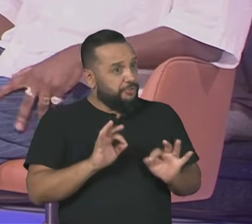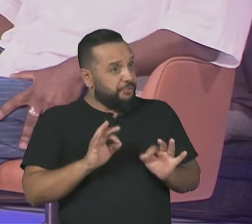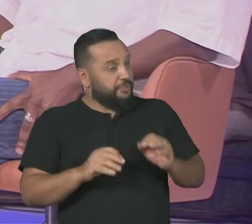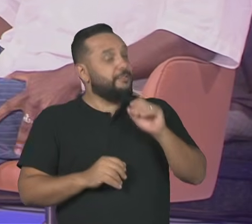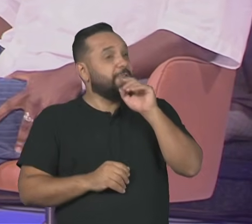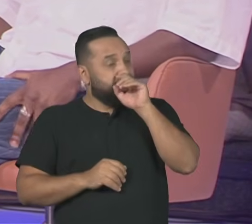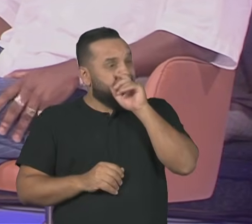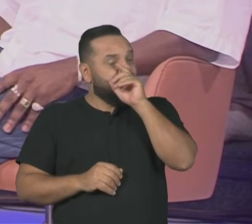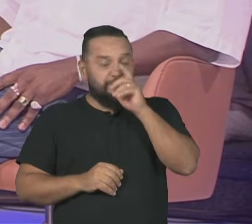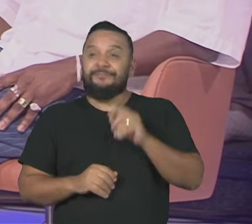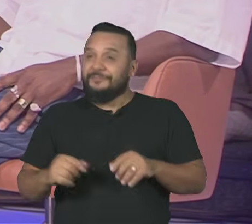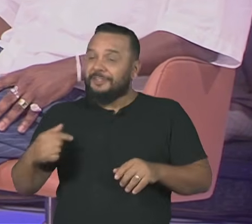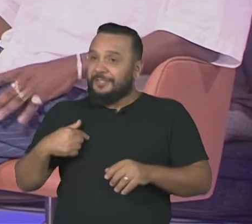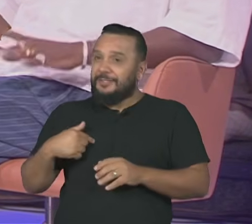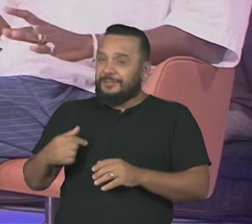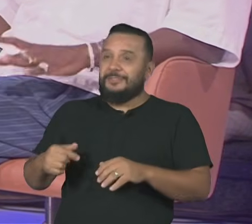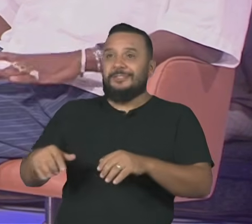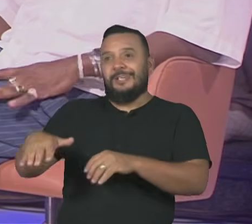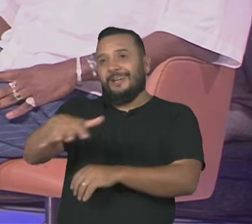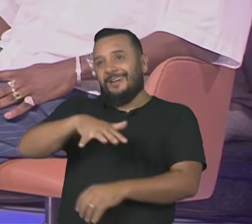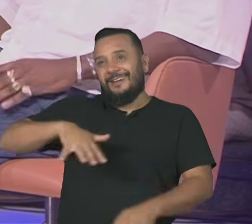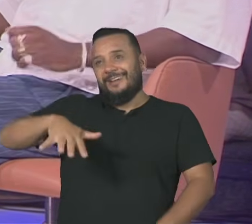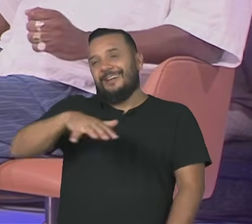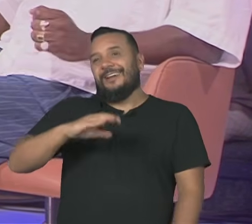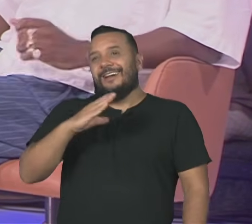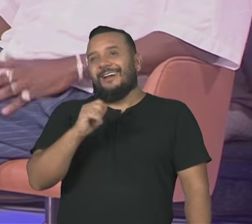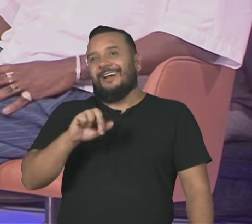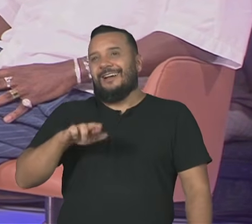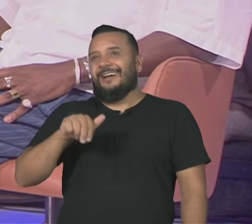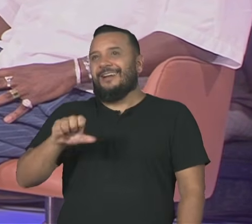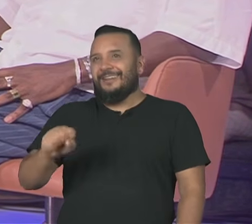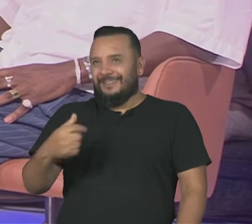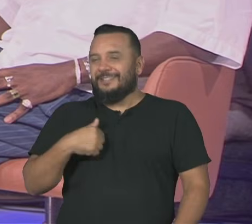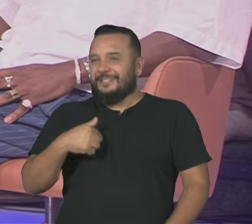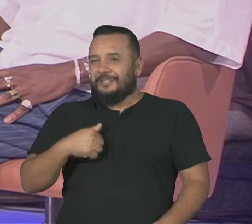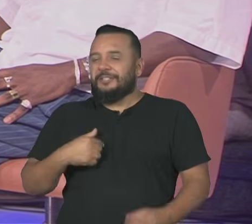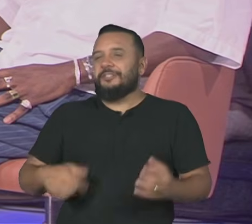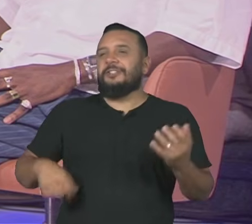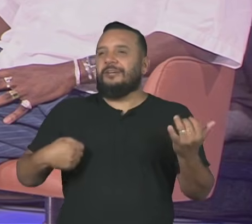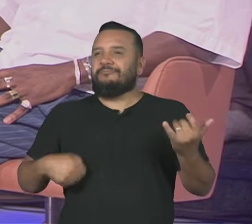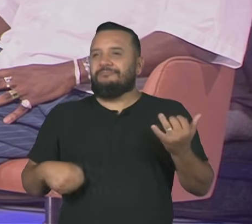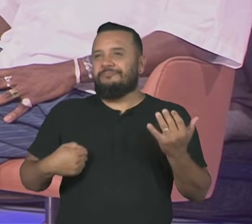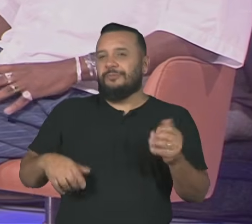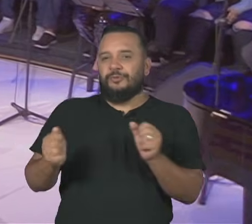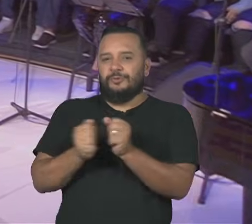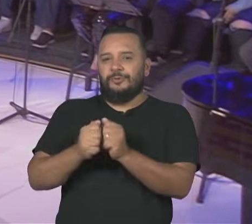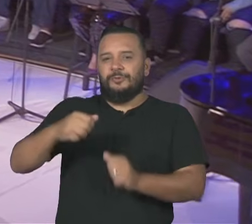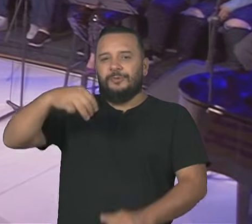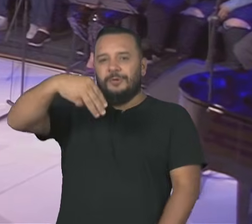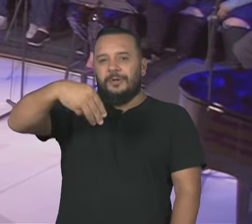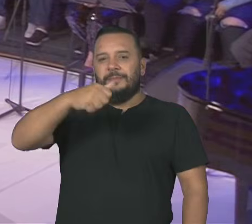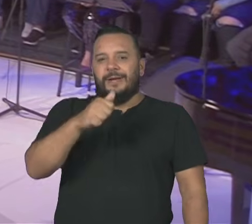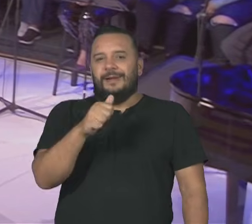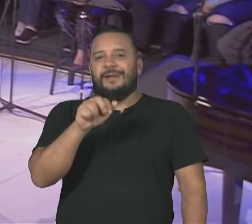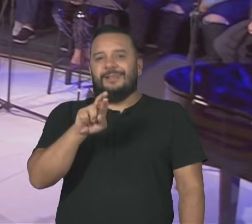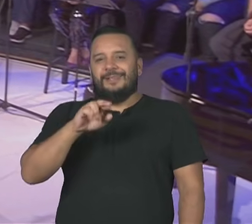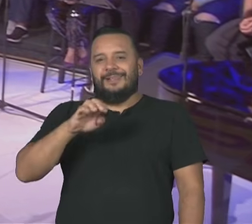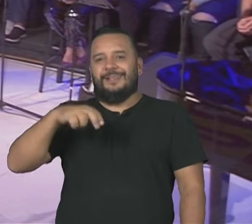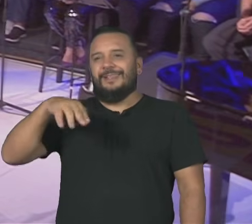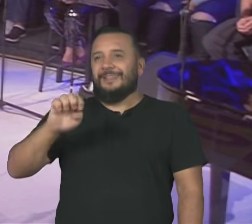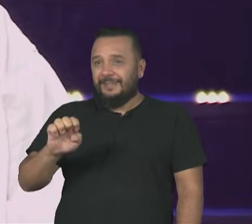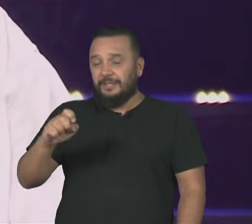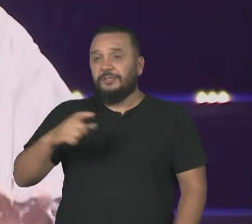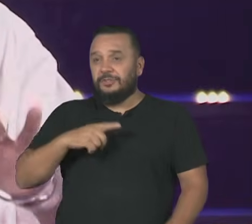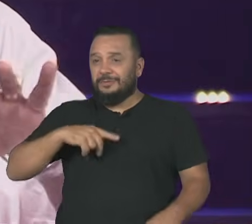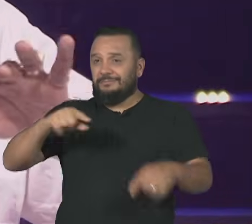Alexandre? e a gente foi na Ilha de Caras fazer um programa tocando, acompanhando a Mariane de Castro. E aí deixaram a gente no camarim, que era um